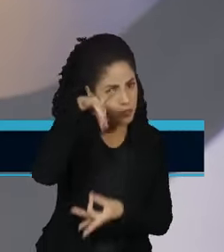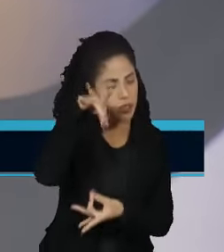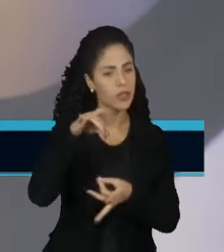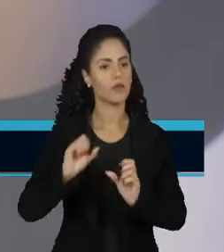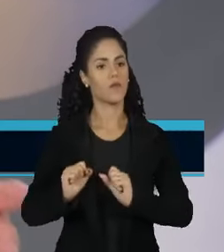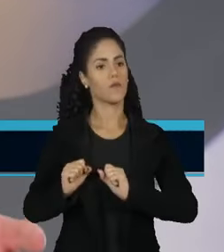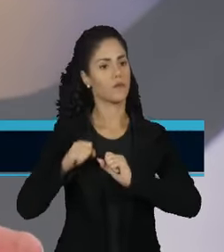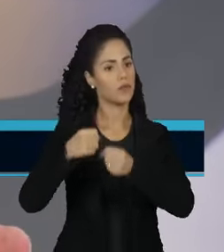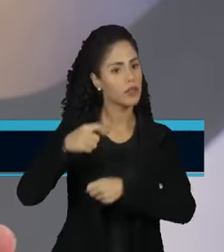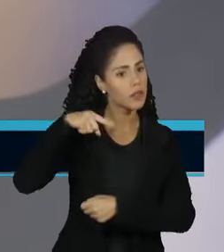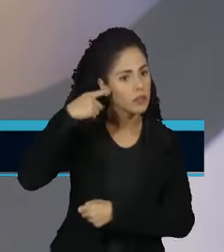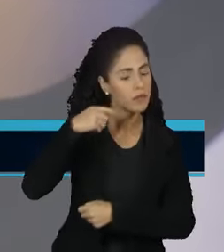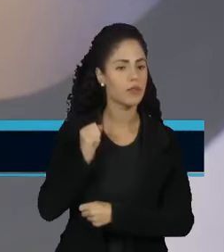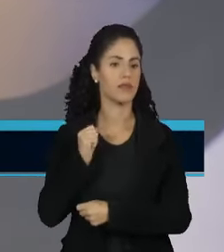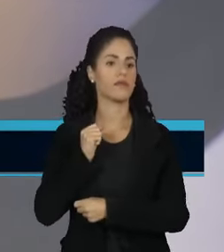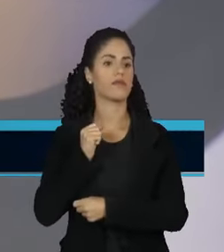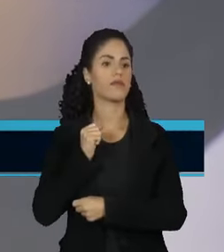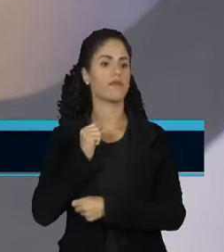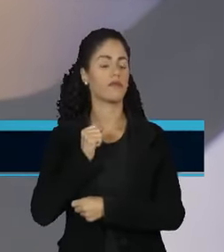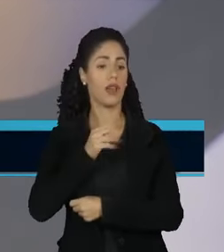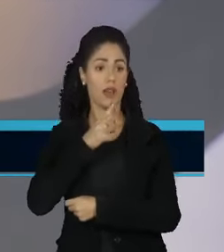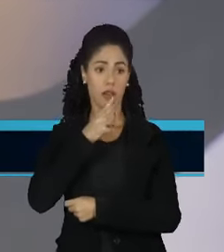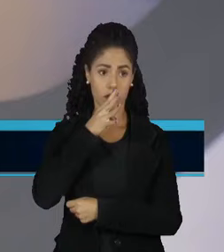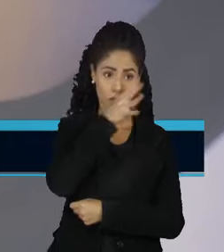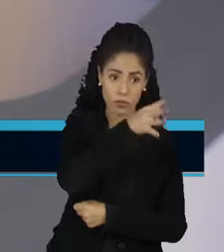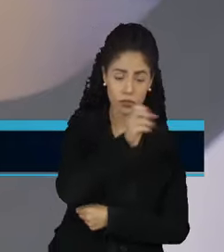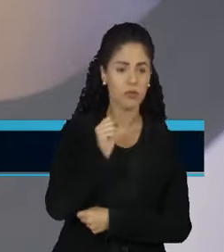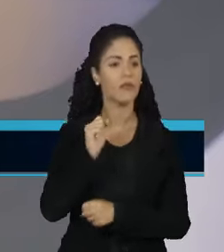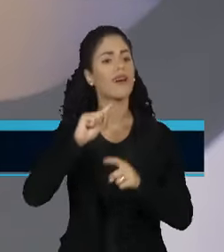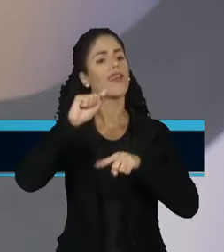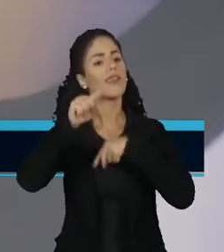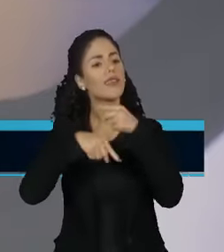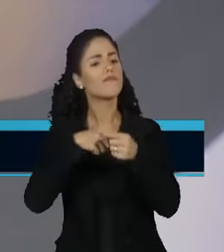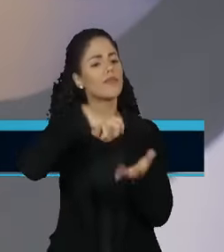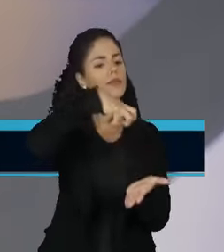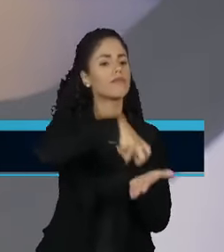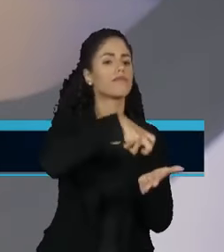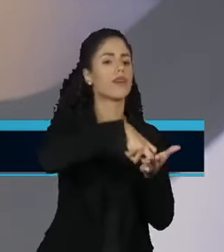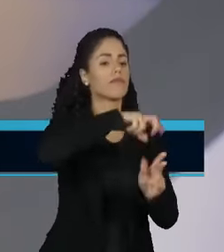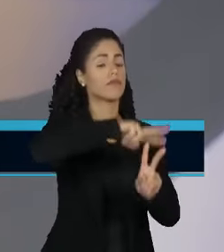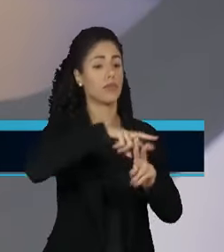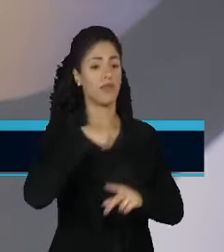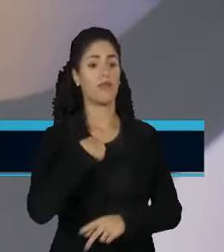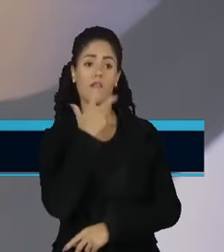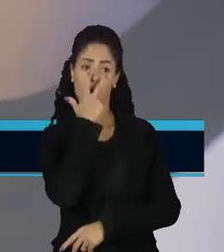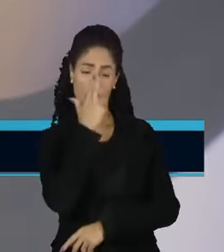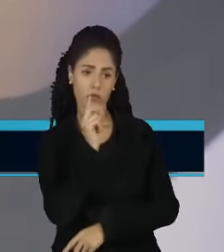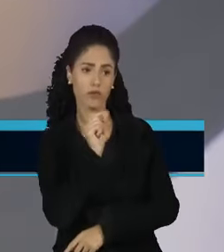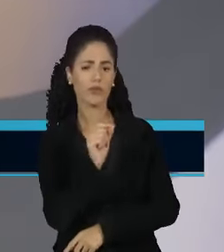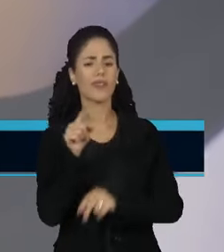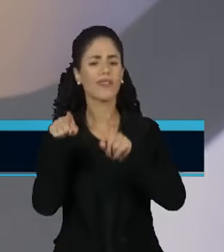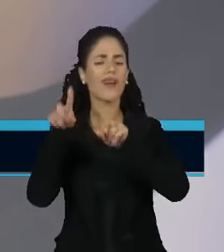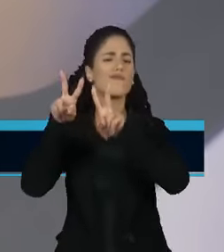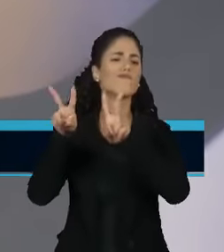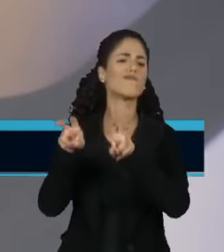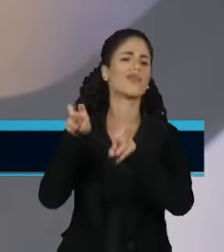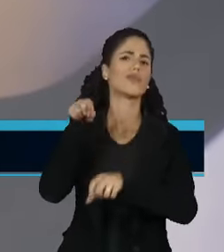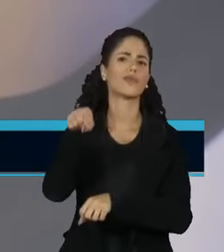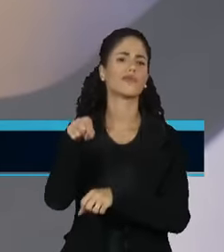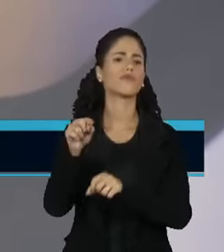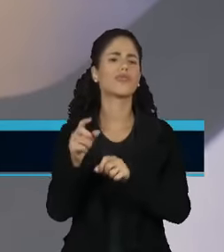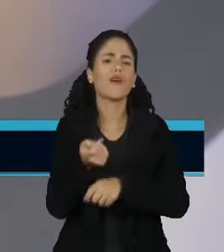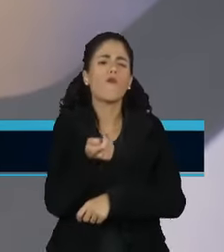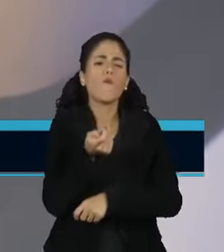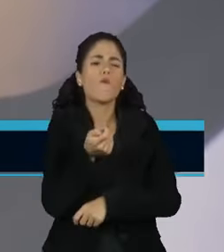defesa, acusação, e depois, sim, vai responder. Então, acho que esse é um assunto que está chegando ao